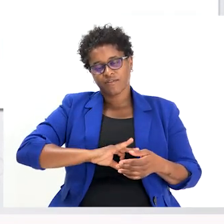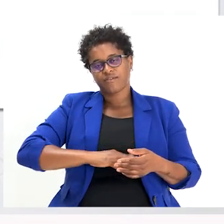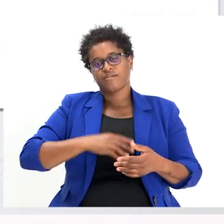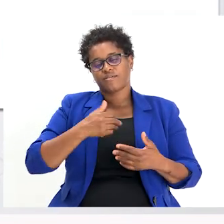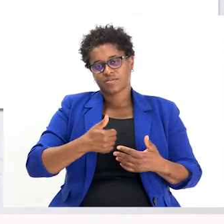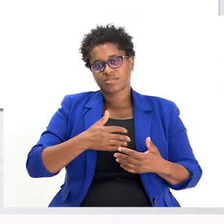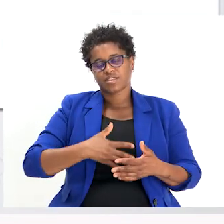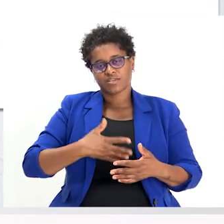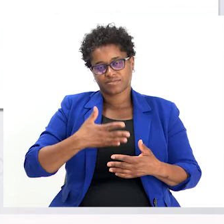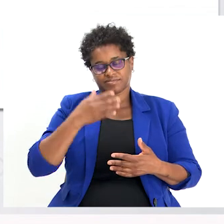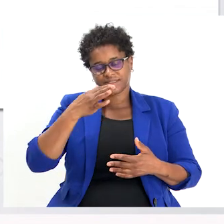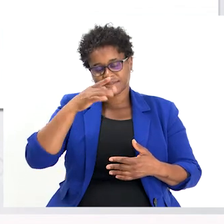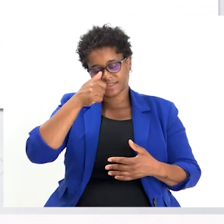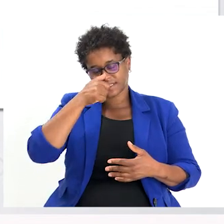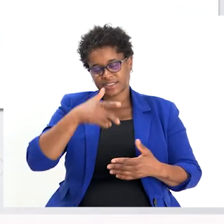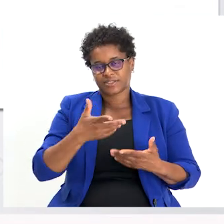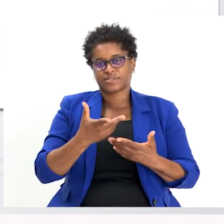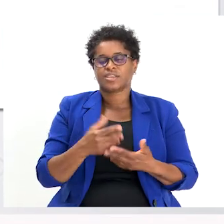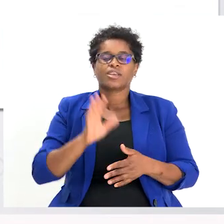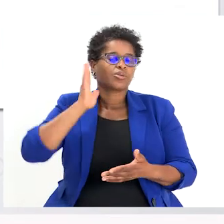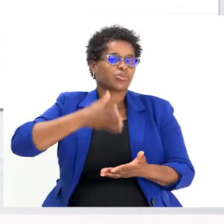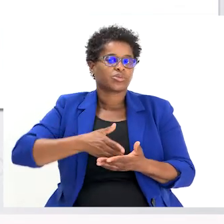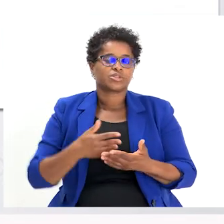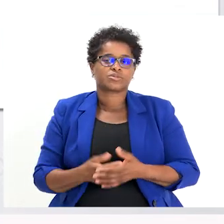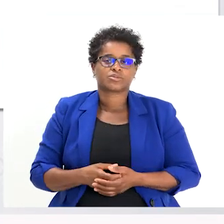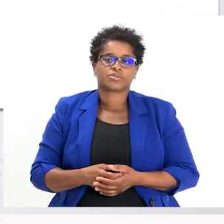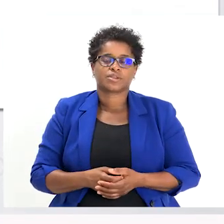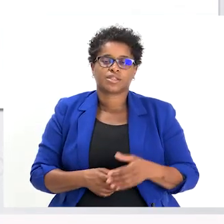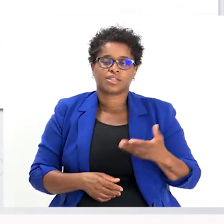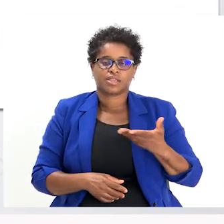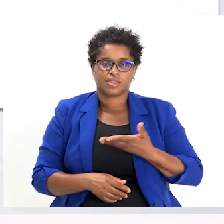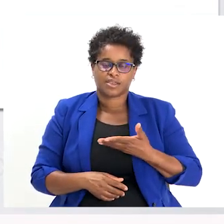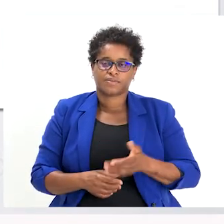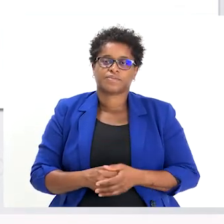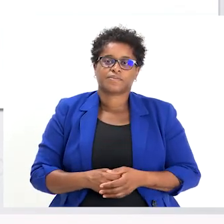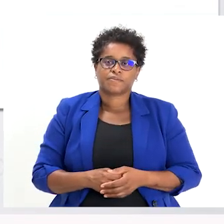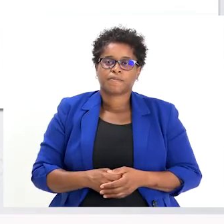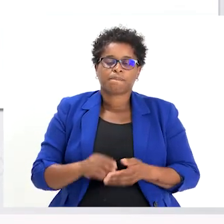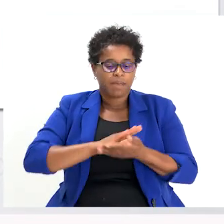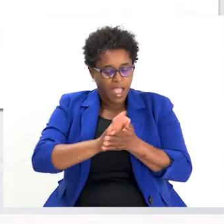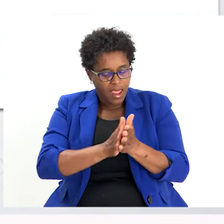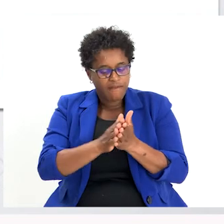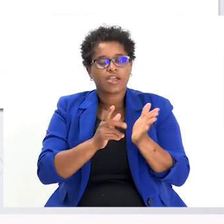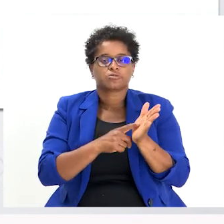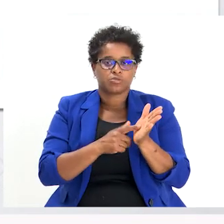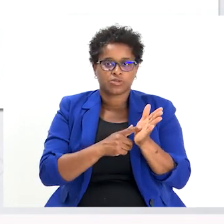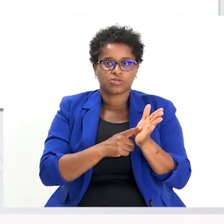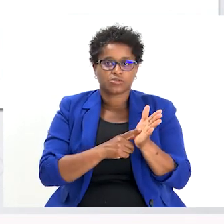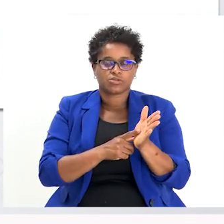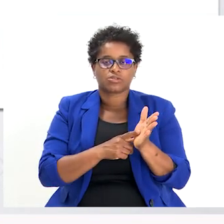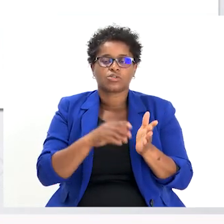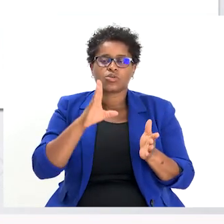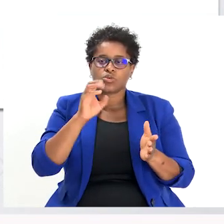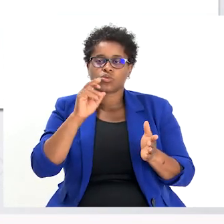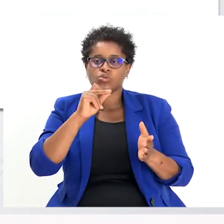a saciabilidade. E por último, a linha D. Para lavar as mãos, o João